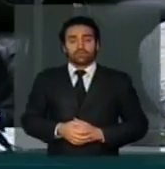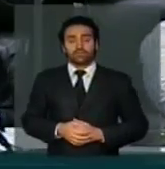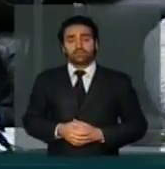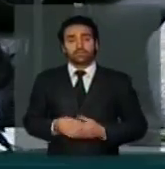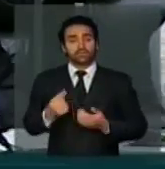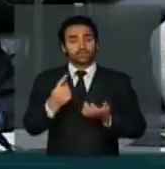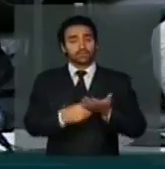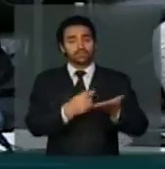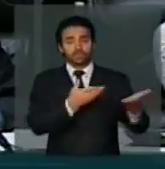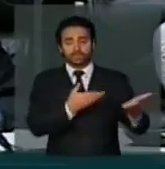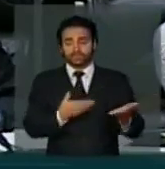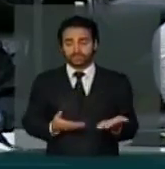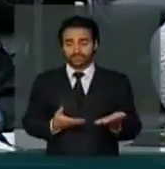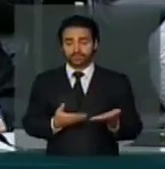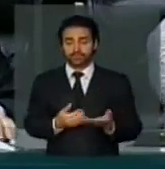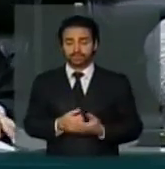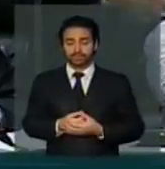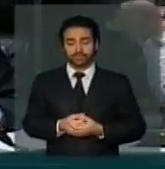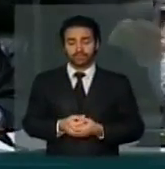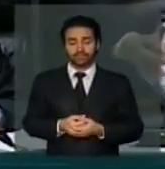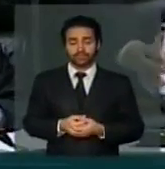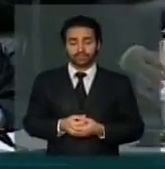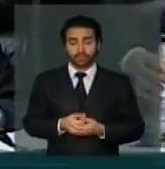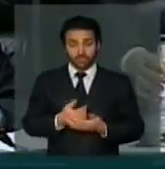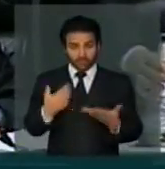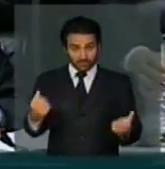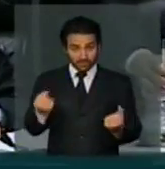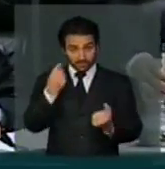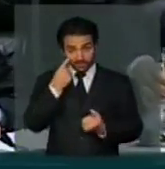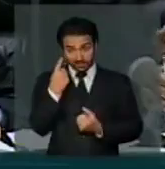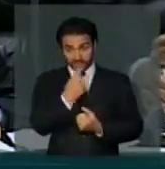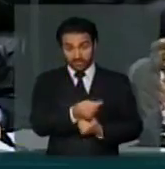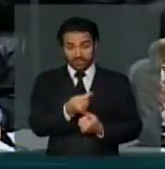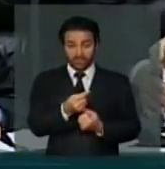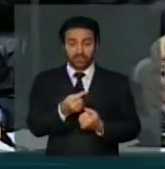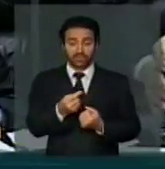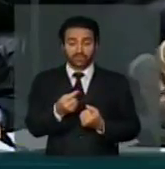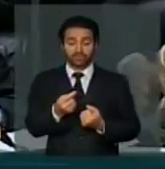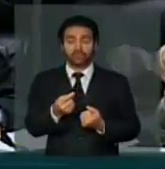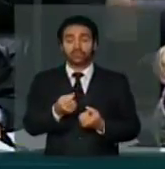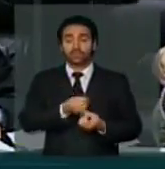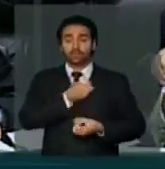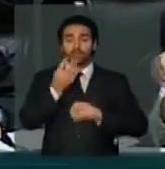convido para que possamos assistir nesse momento a apresentação de um poema em